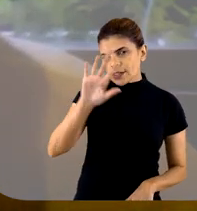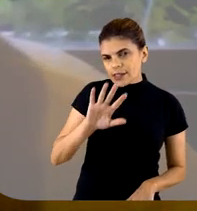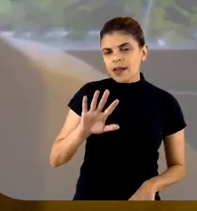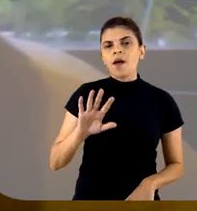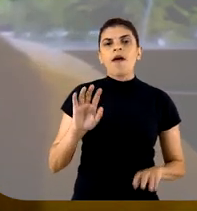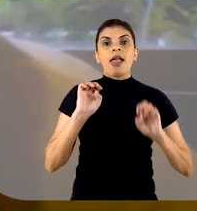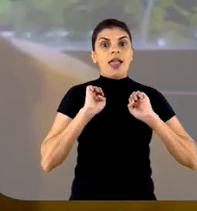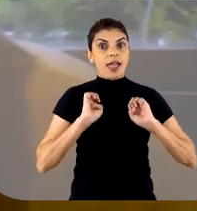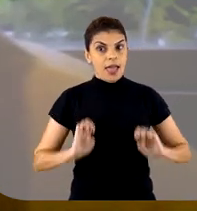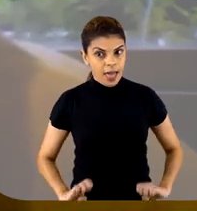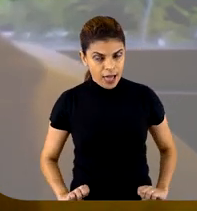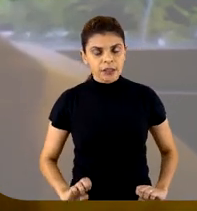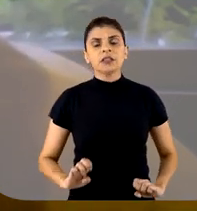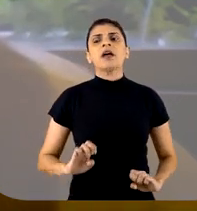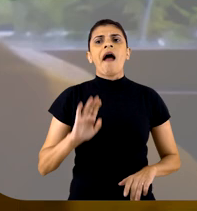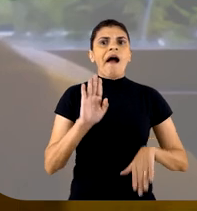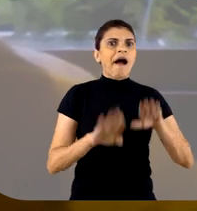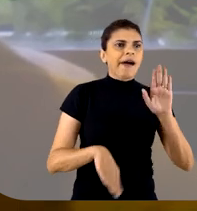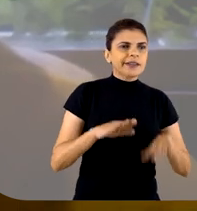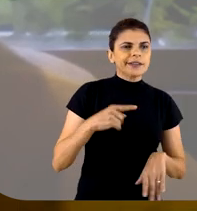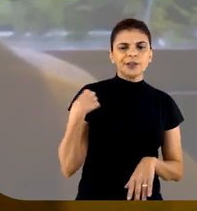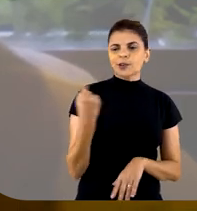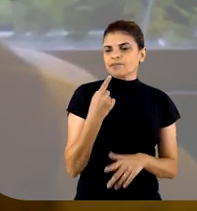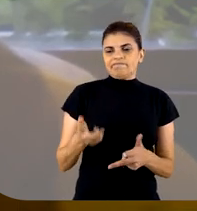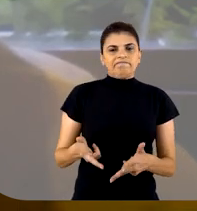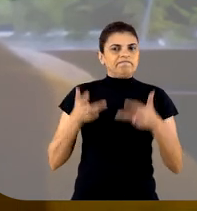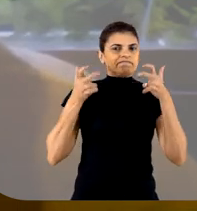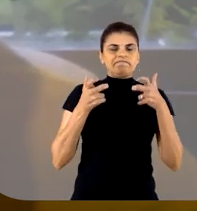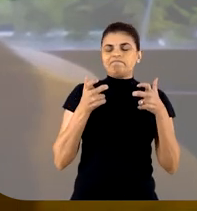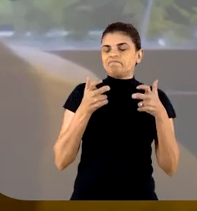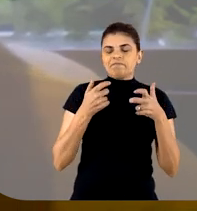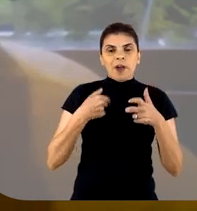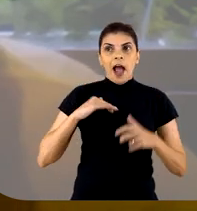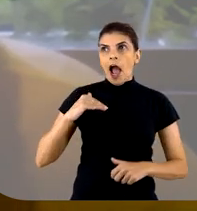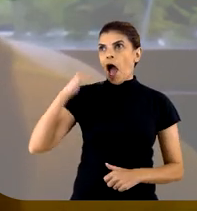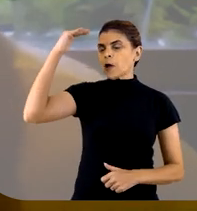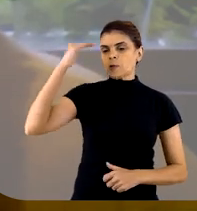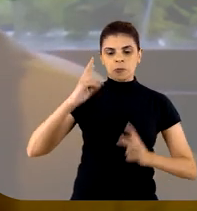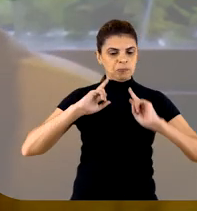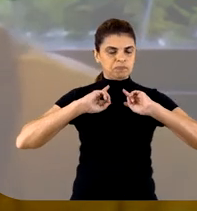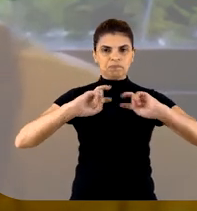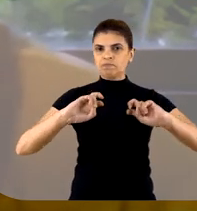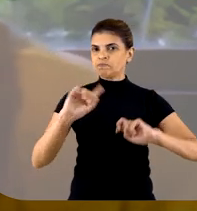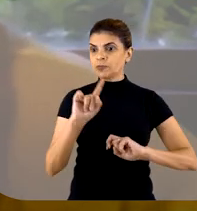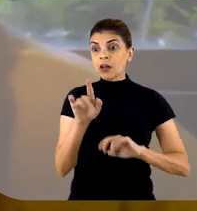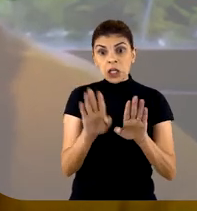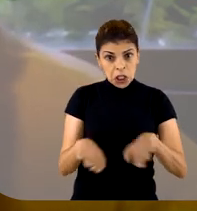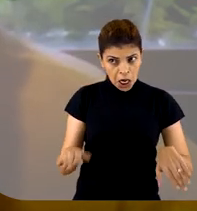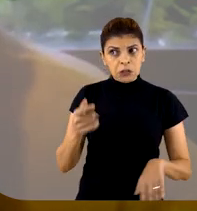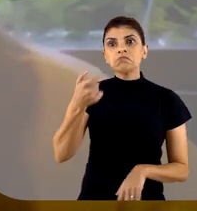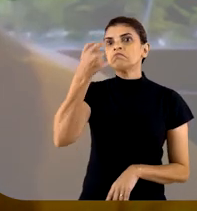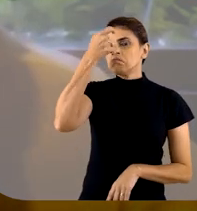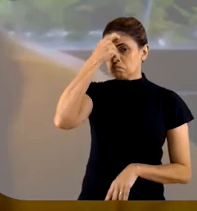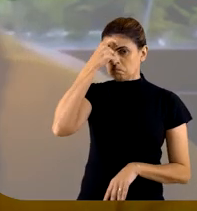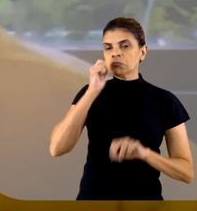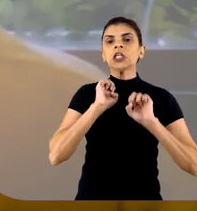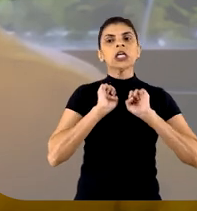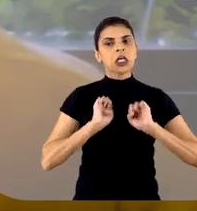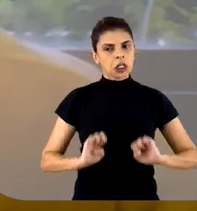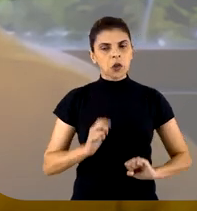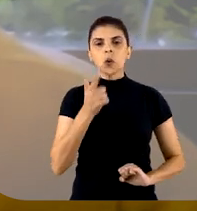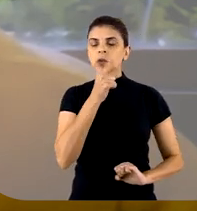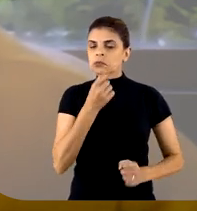de ética muito grande, uma noção que muitas vezes nos escapa a nós adultos, e elas